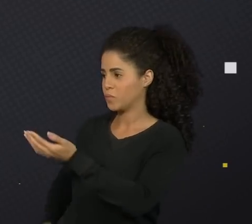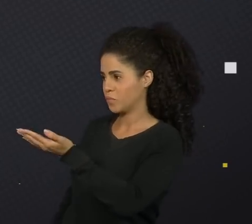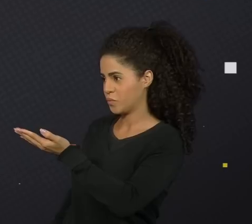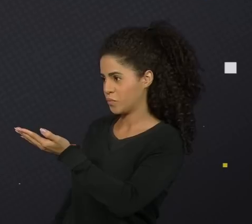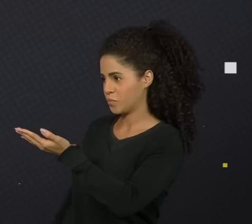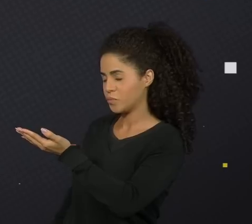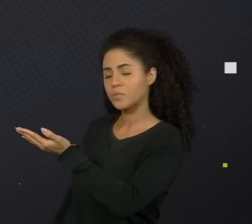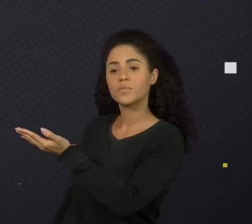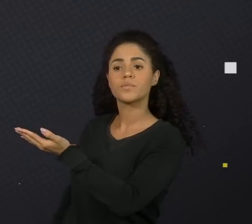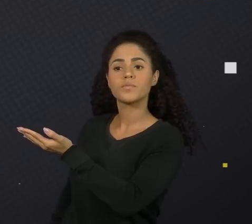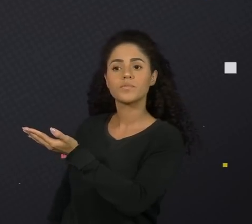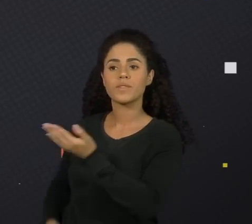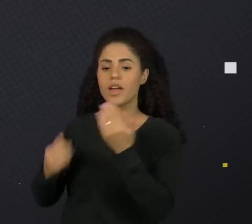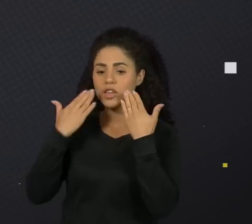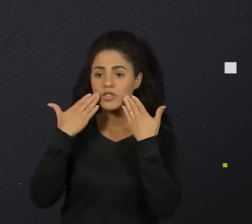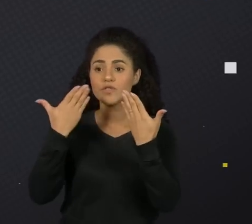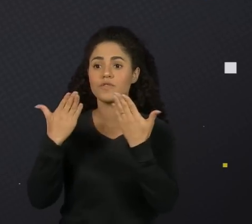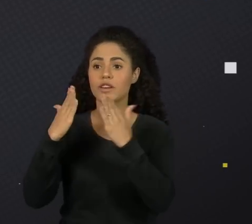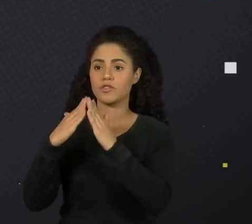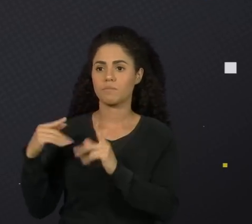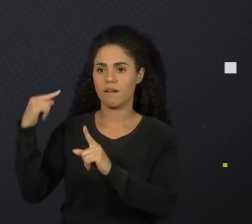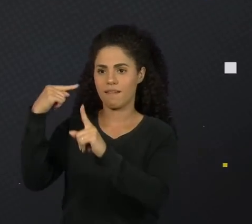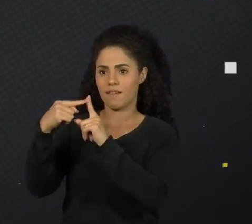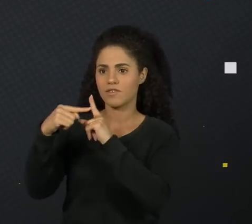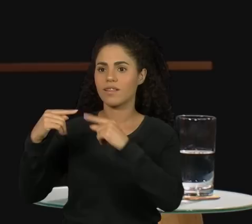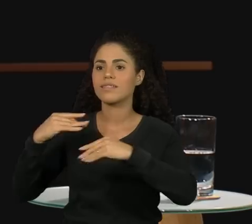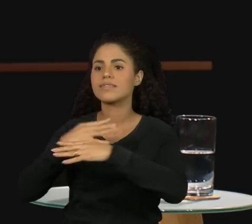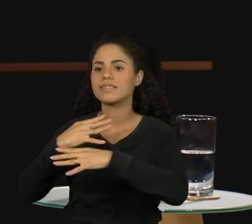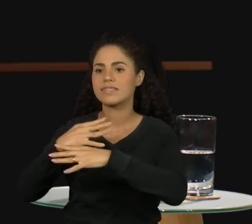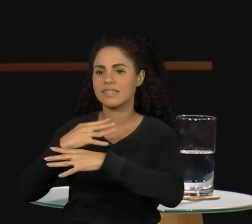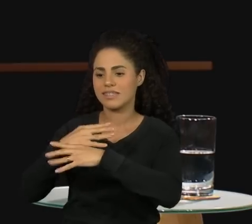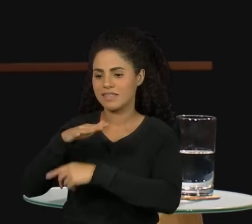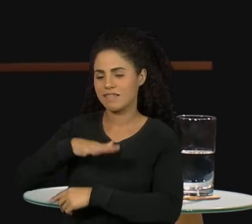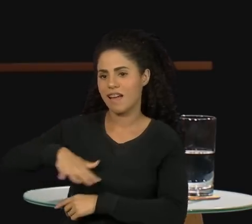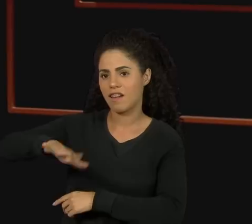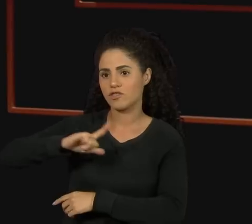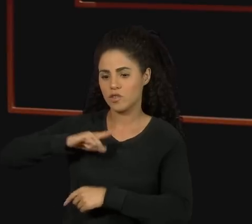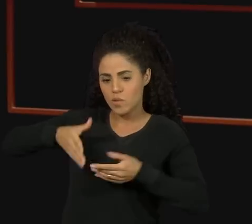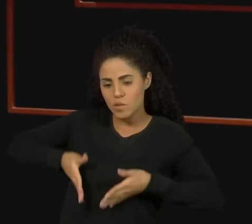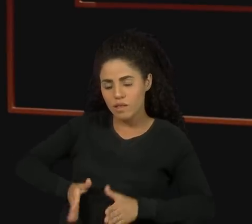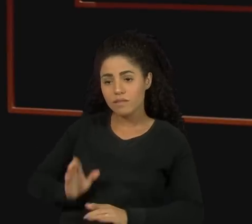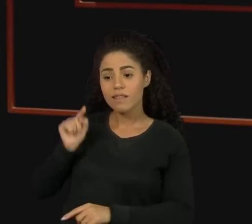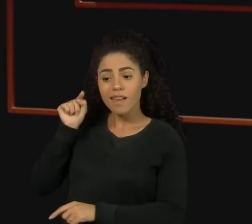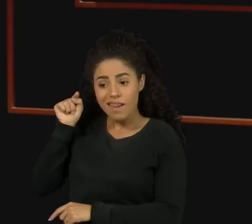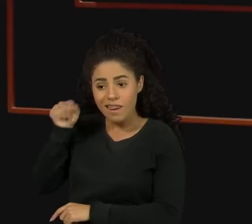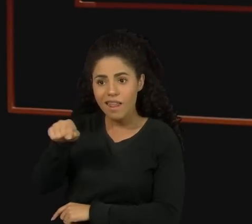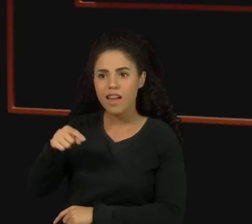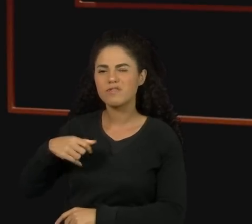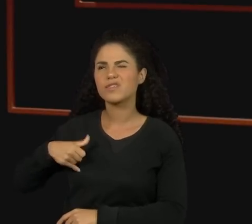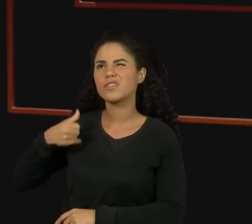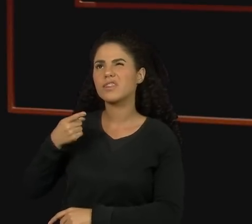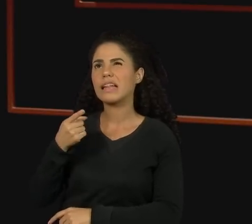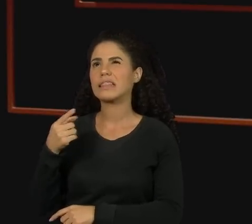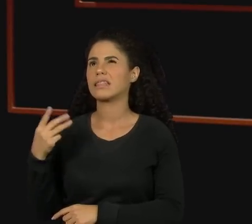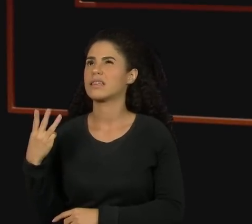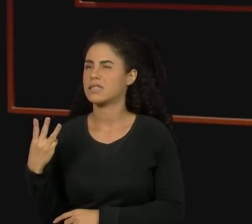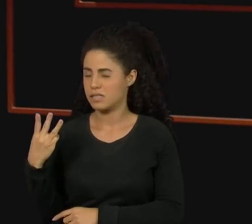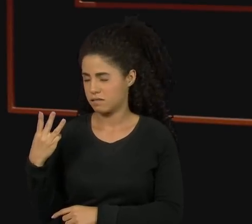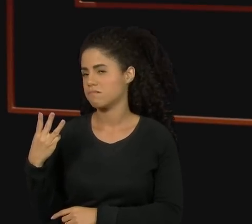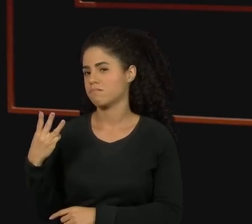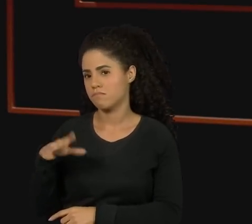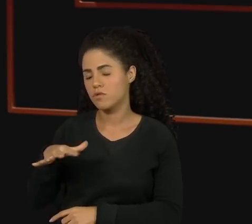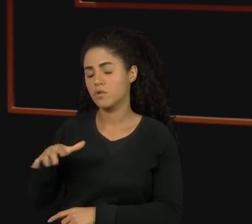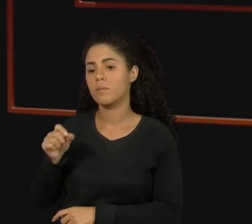na frente da Igreja Matriz, numa praça em Catalão, da Velha Matriz. E ali, eu tinha 13 anos,